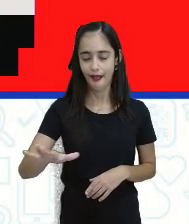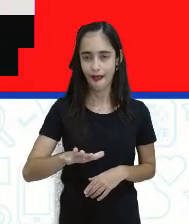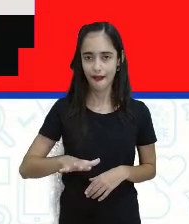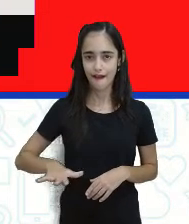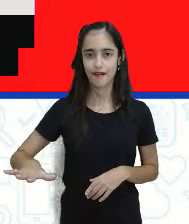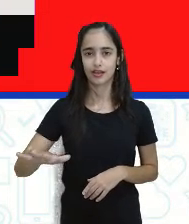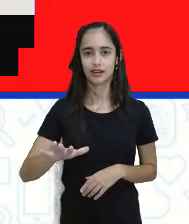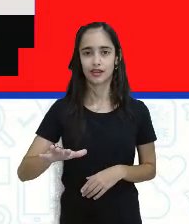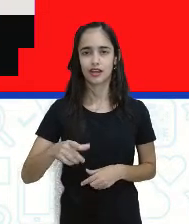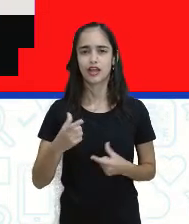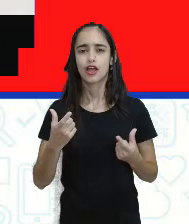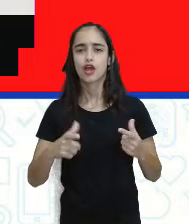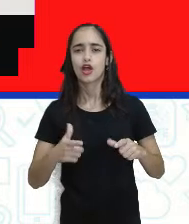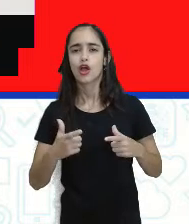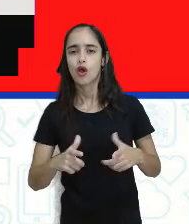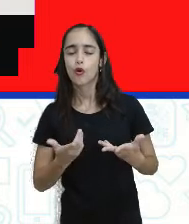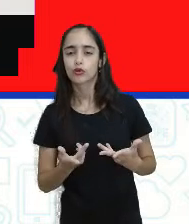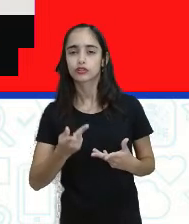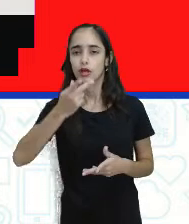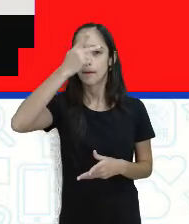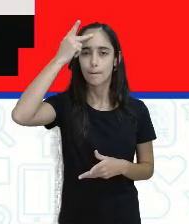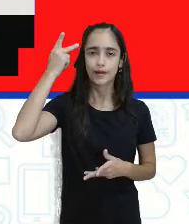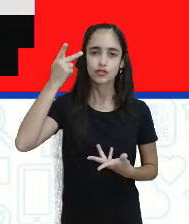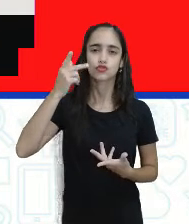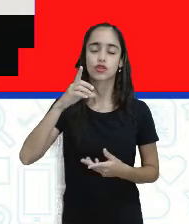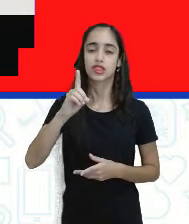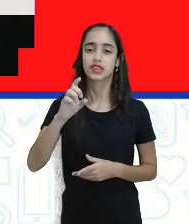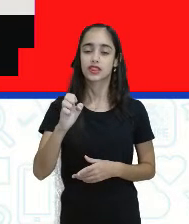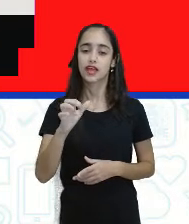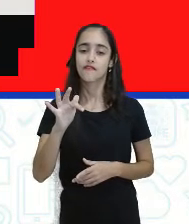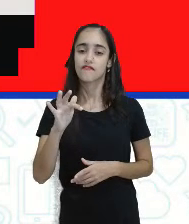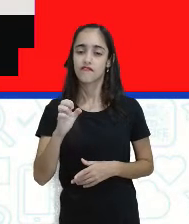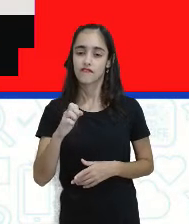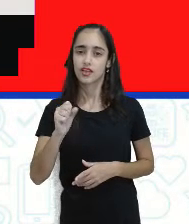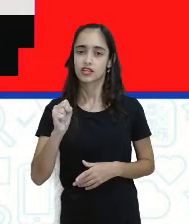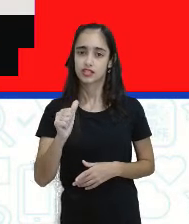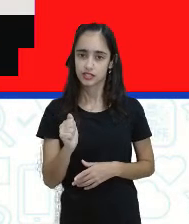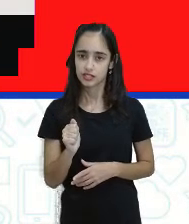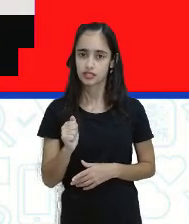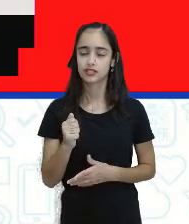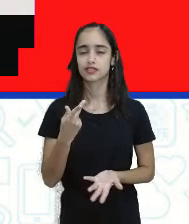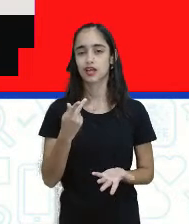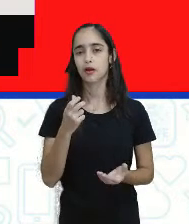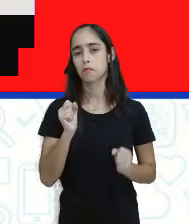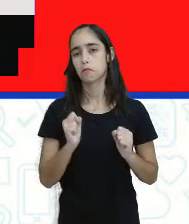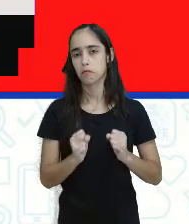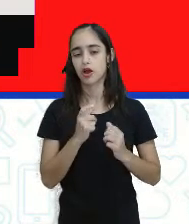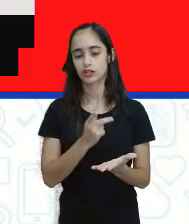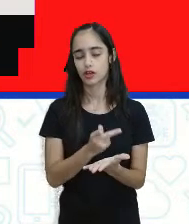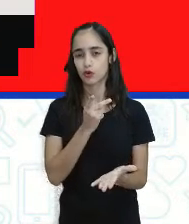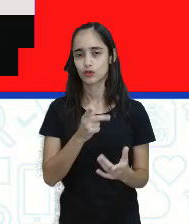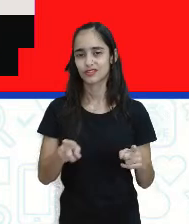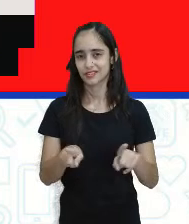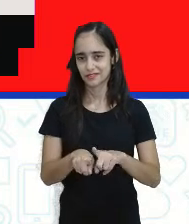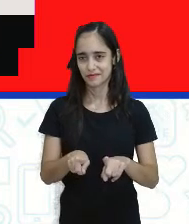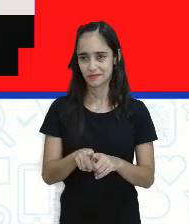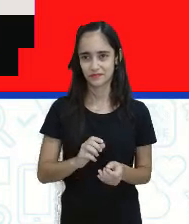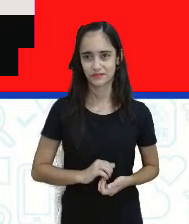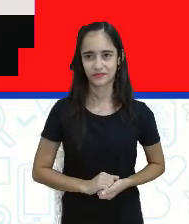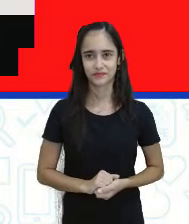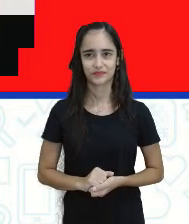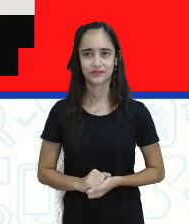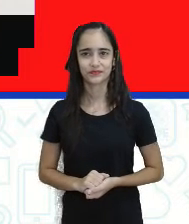fica posicionada, onde o passe acontece, né? Ali a manchete, a recepção. Então, nós temos